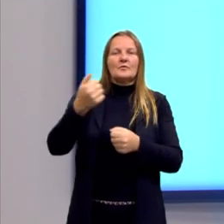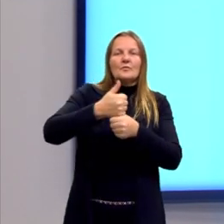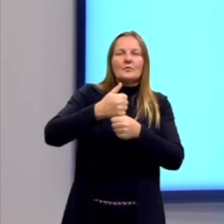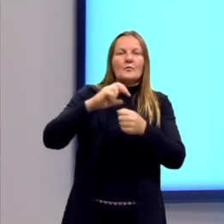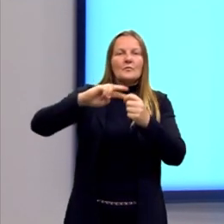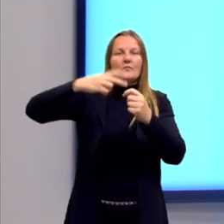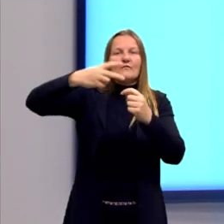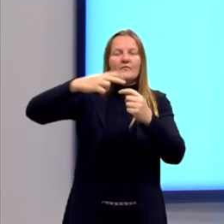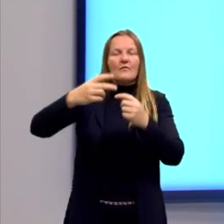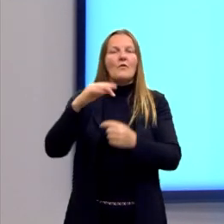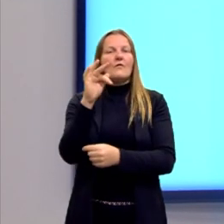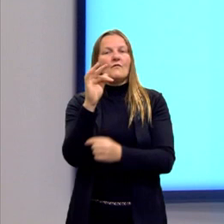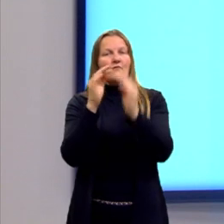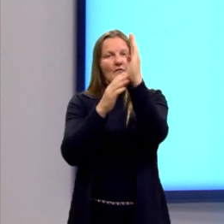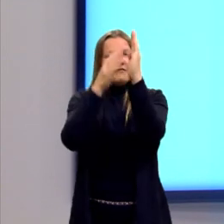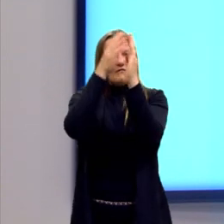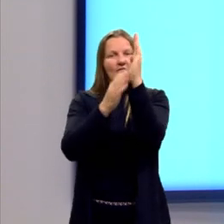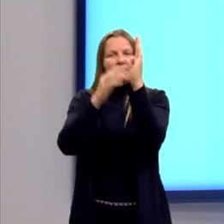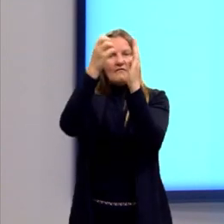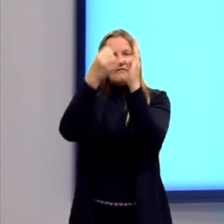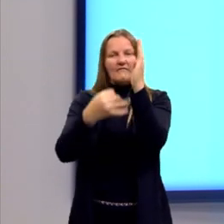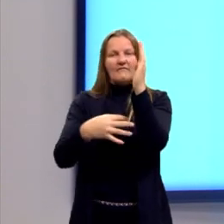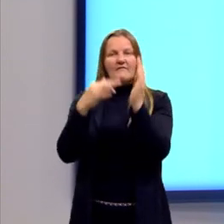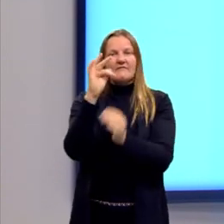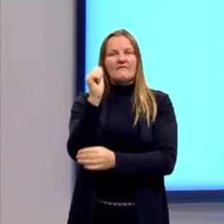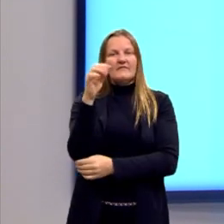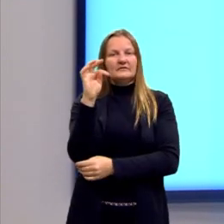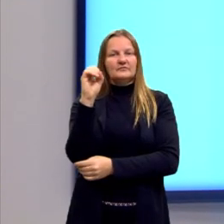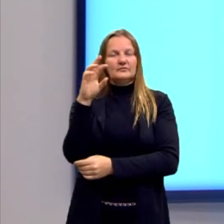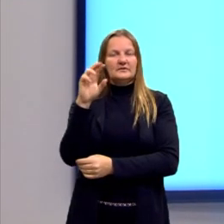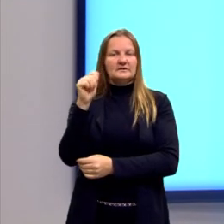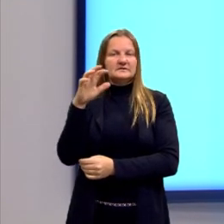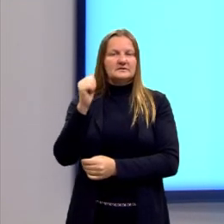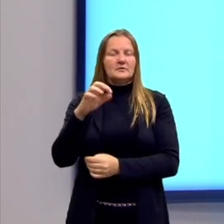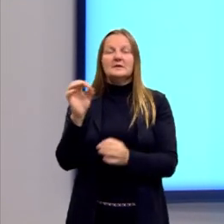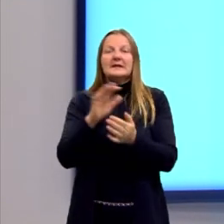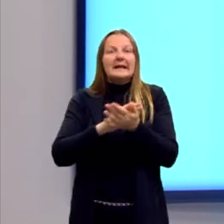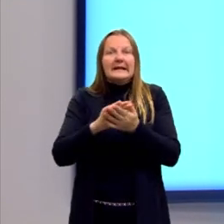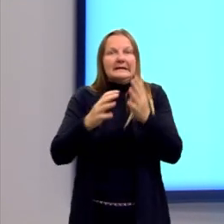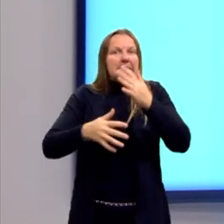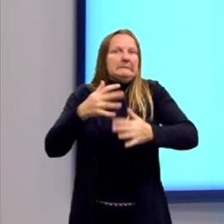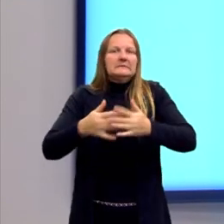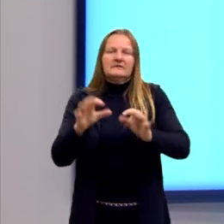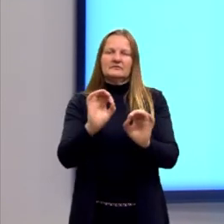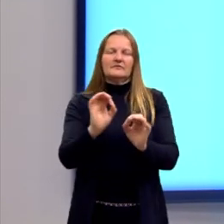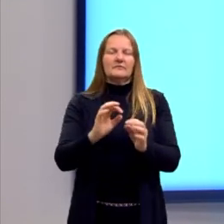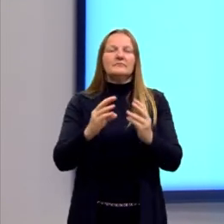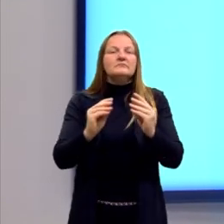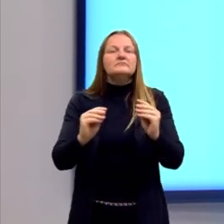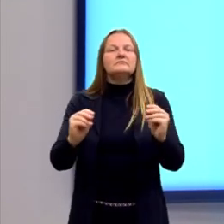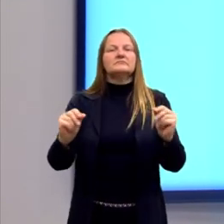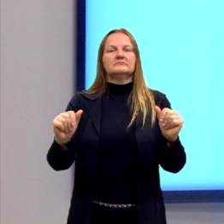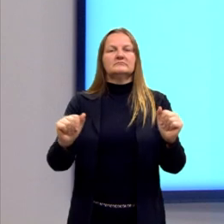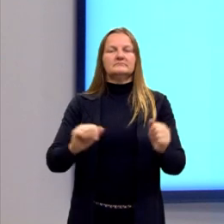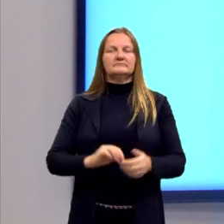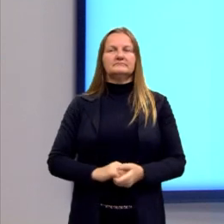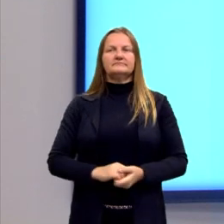forma fatorada resolver uma equação de primeiro grau Mas não é nada sem muito difícil